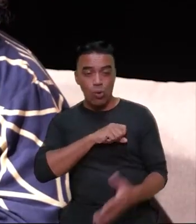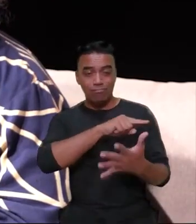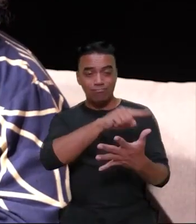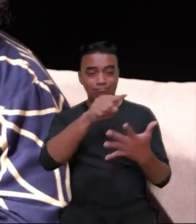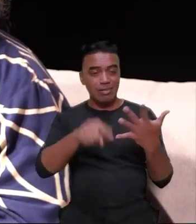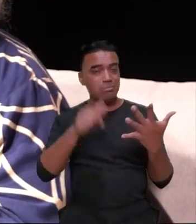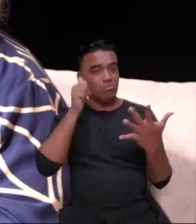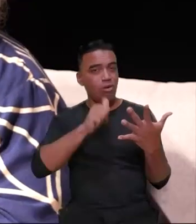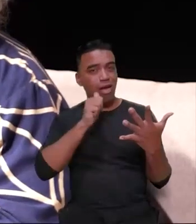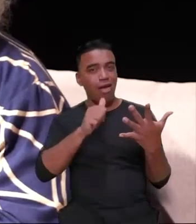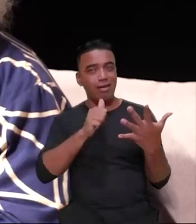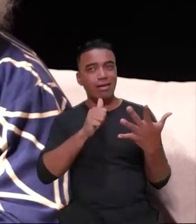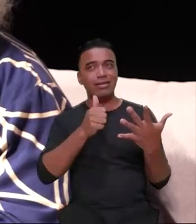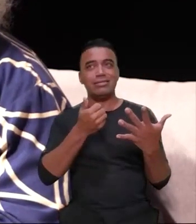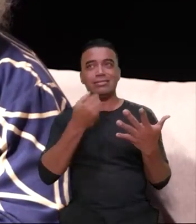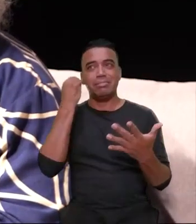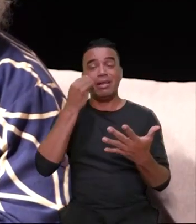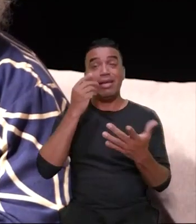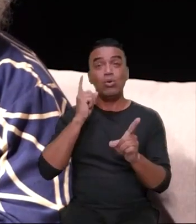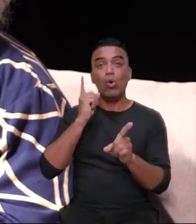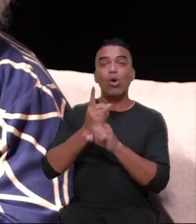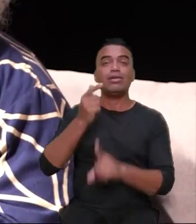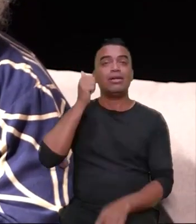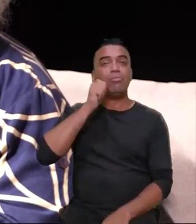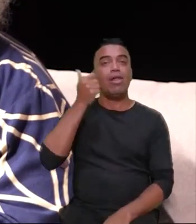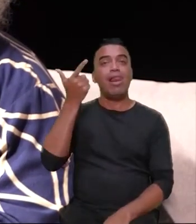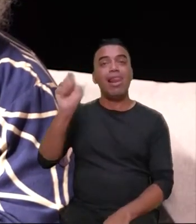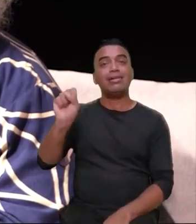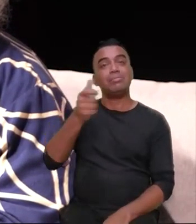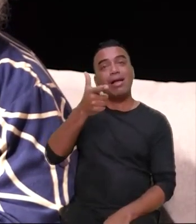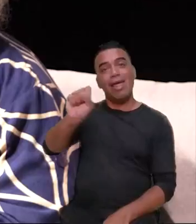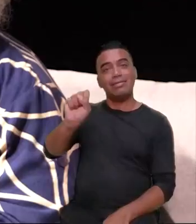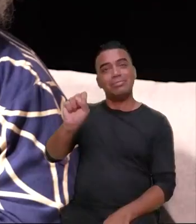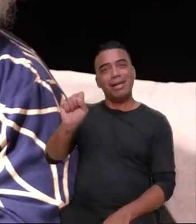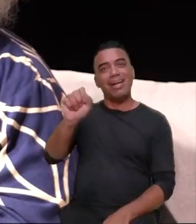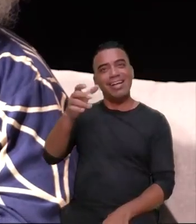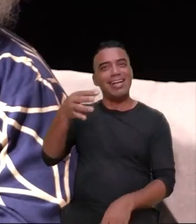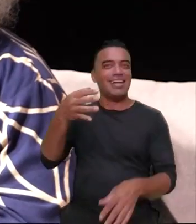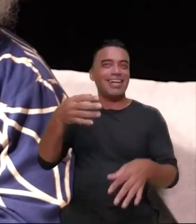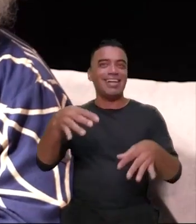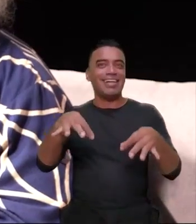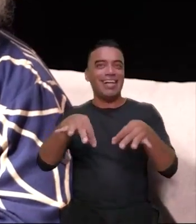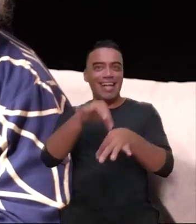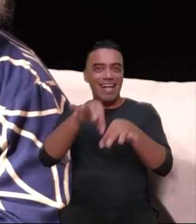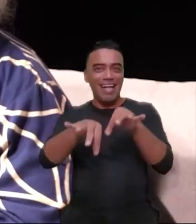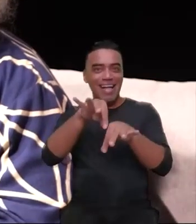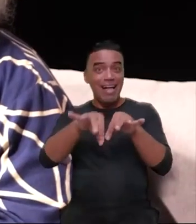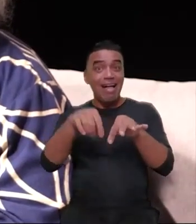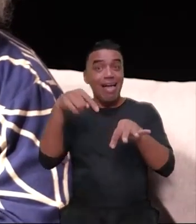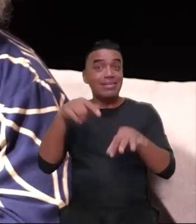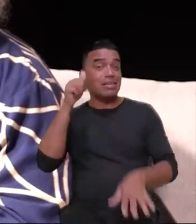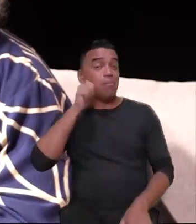passaram pela vida dele, quando ele encontra uma mulher lésbica. Entende? É com